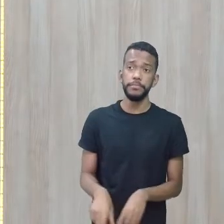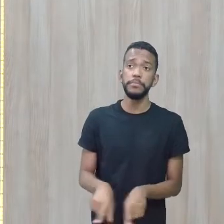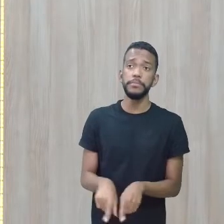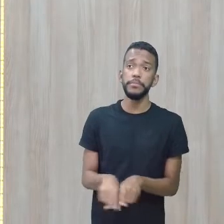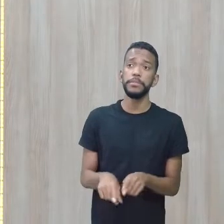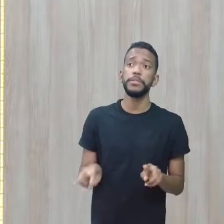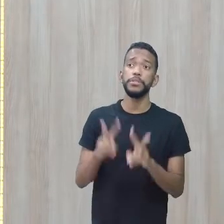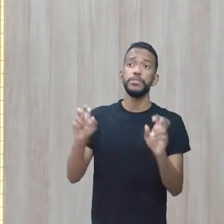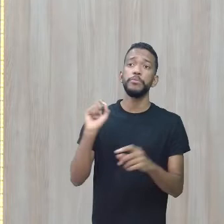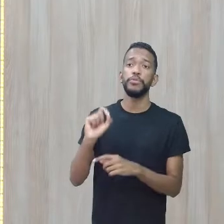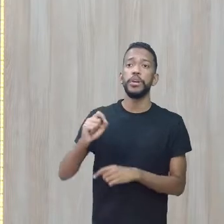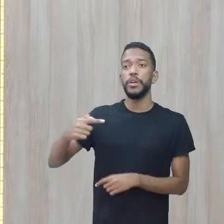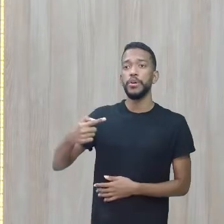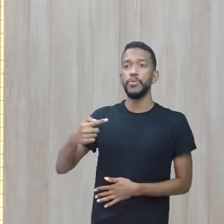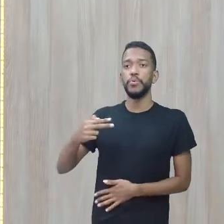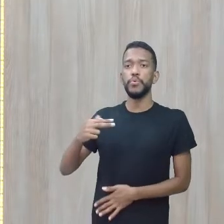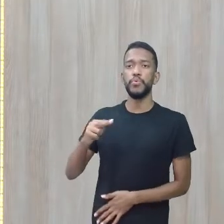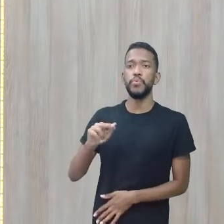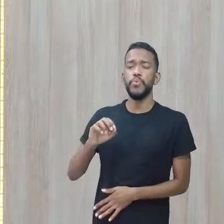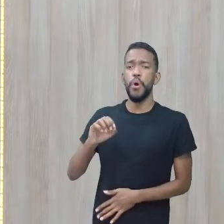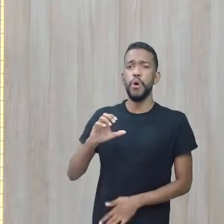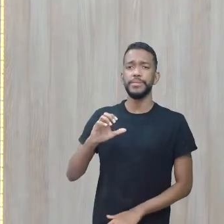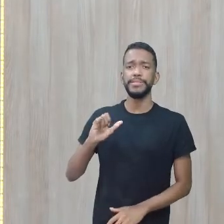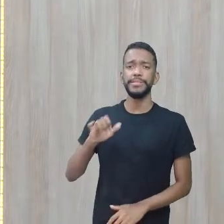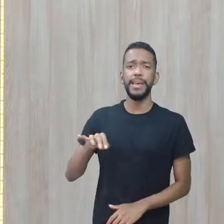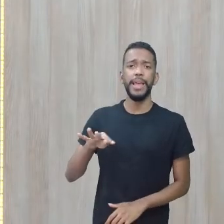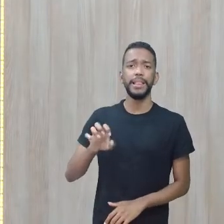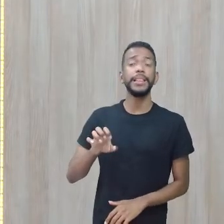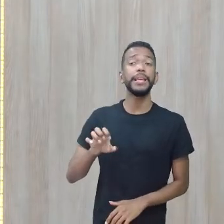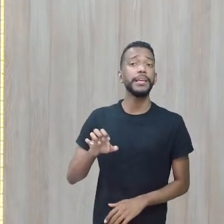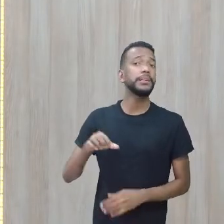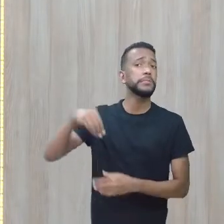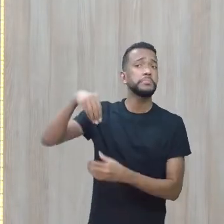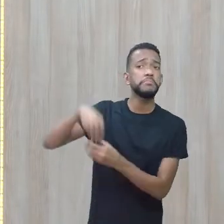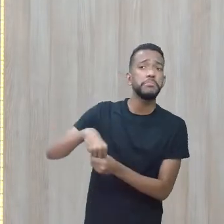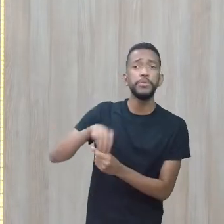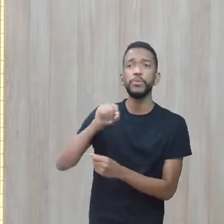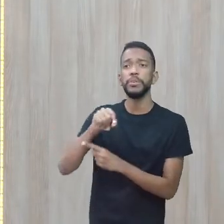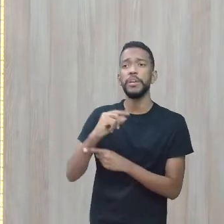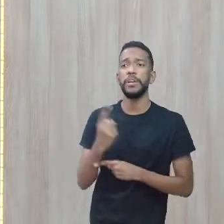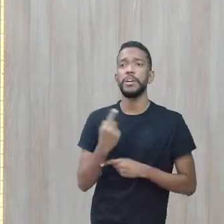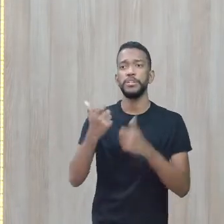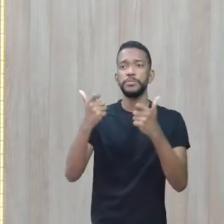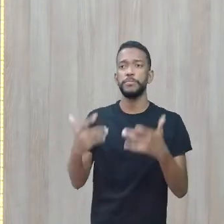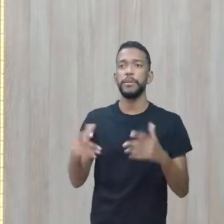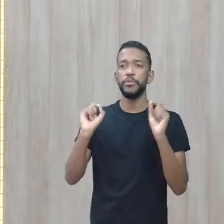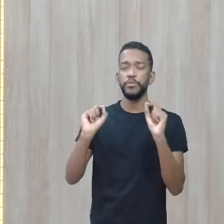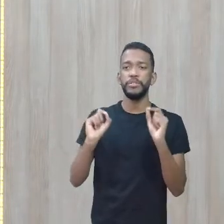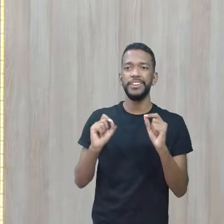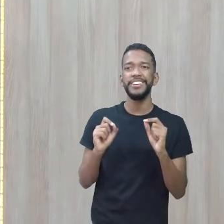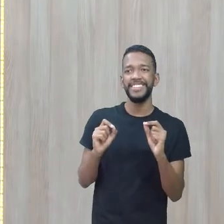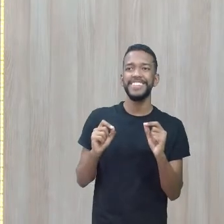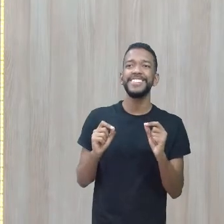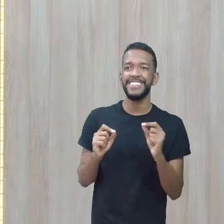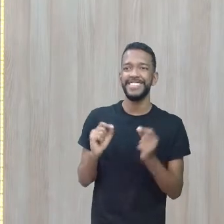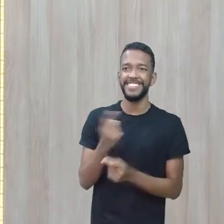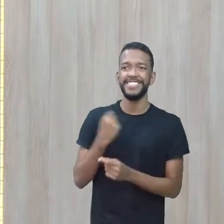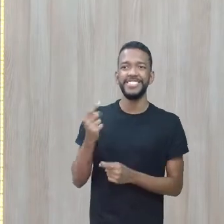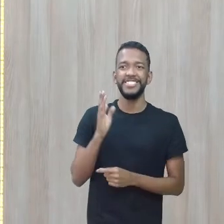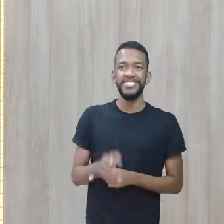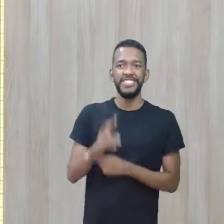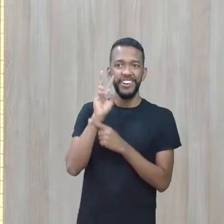de quociente. O que é quociente, gente? Quando a gente estava trabalhando com a ideia de operações, a gente viu